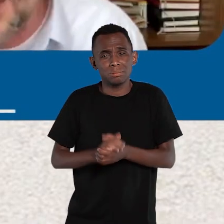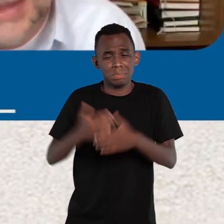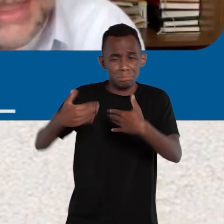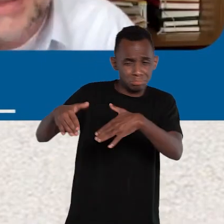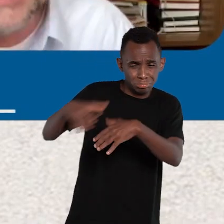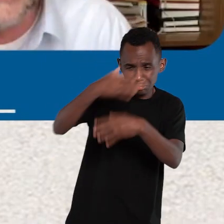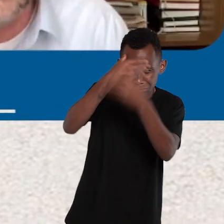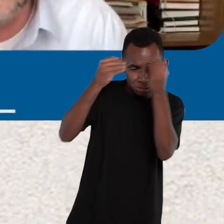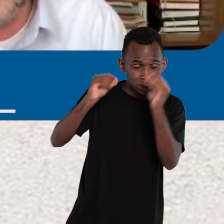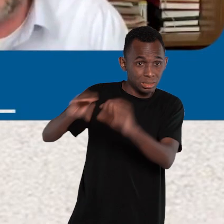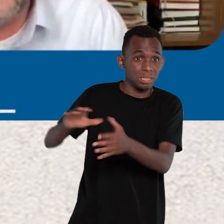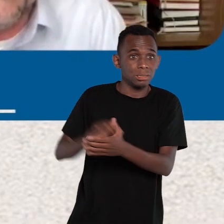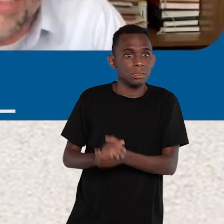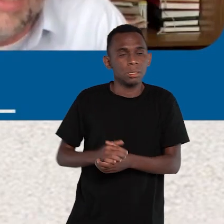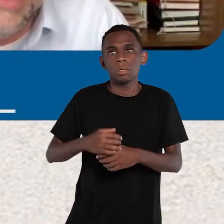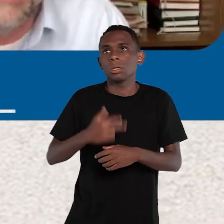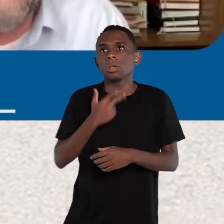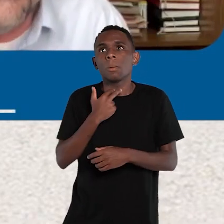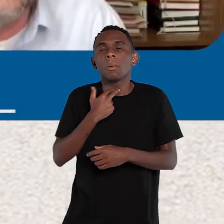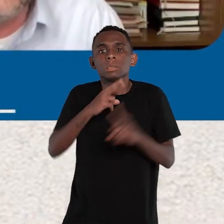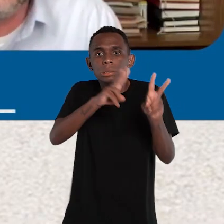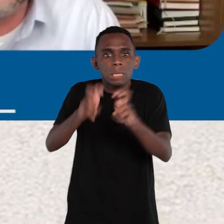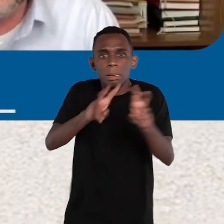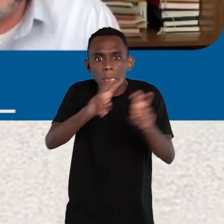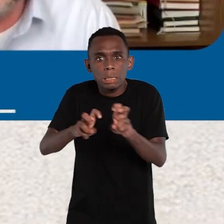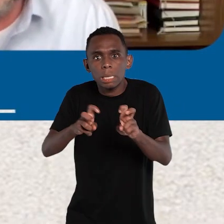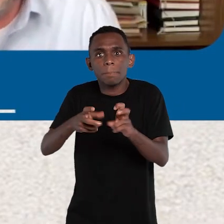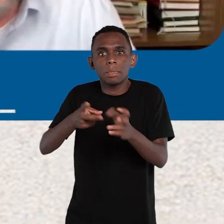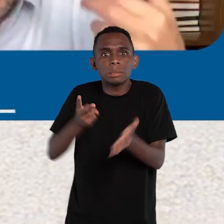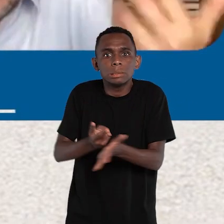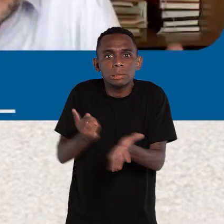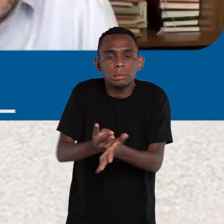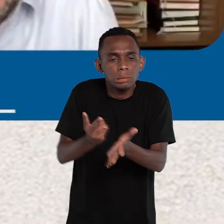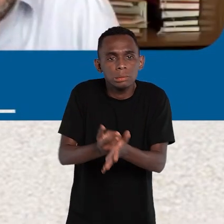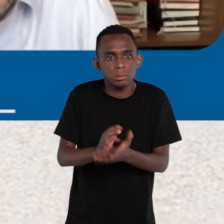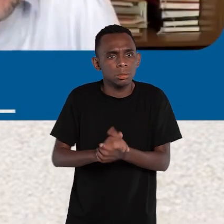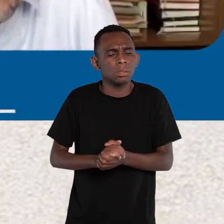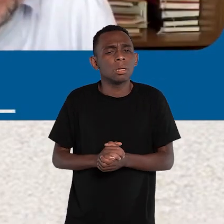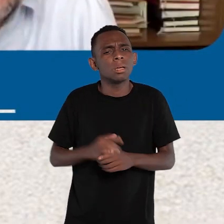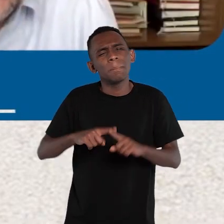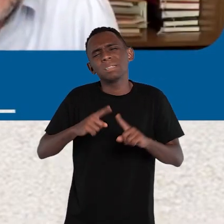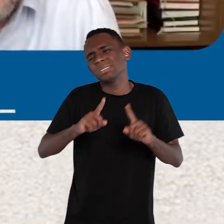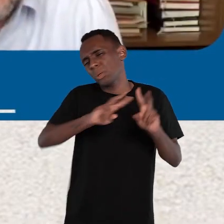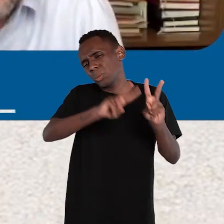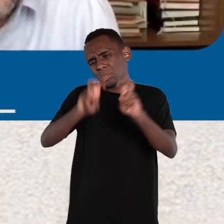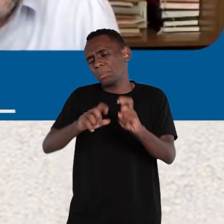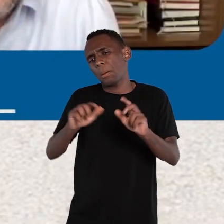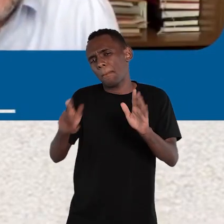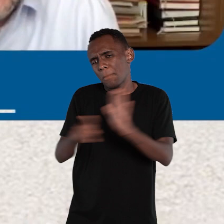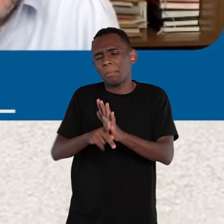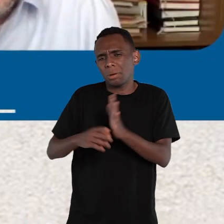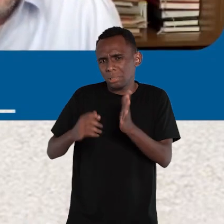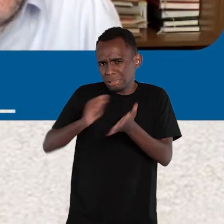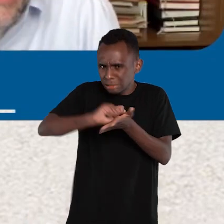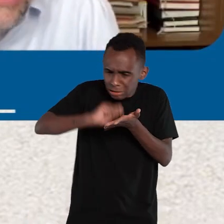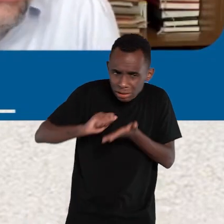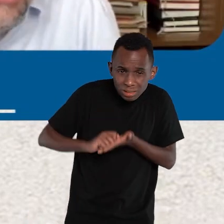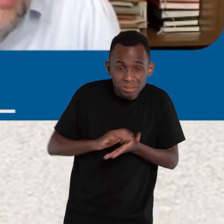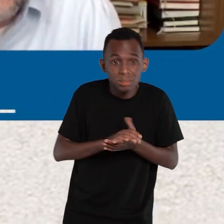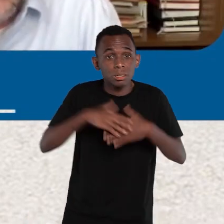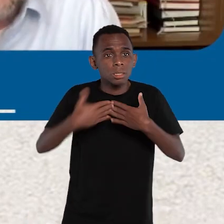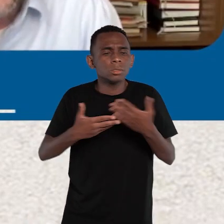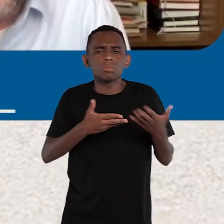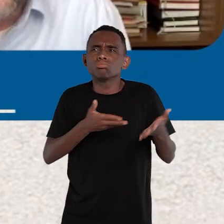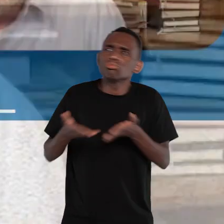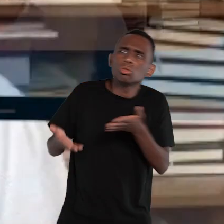deixa de lado, você tem que esquecer. Não pode ficar refém do título. E não me agradava inteiramente, mas era um título de trabalho. E aí, no